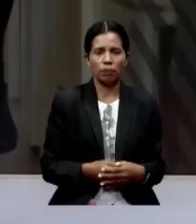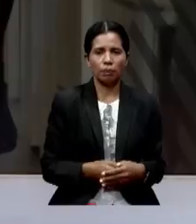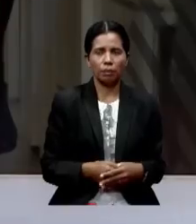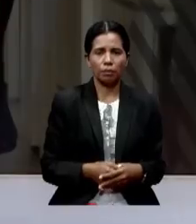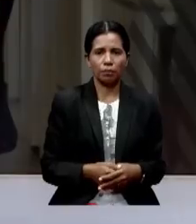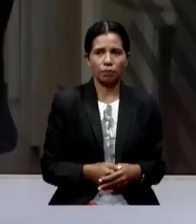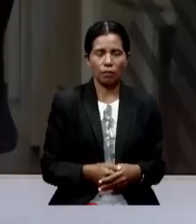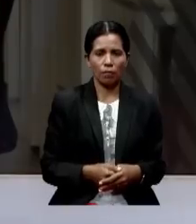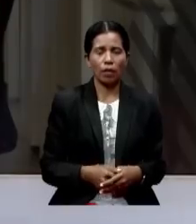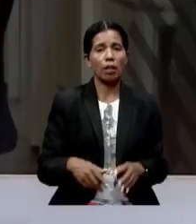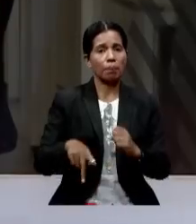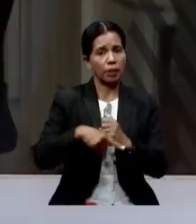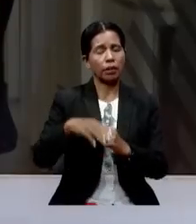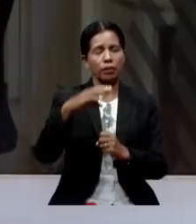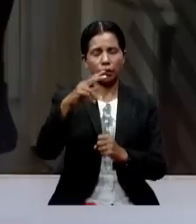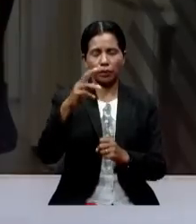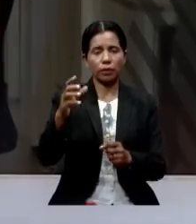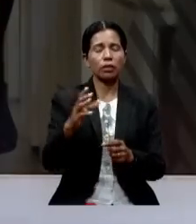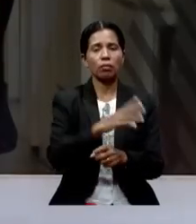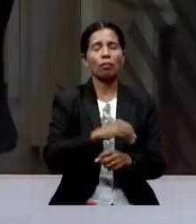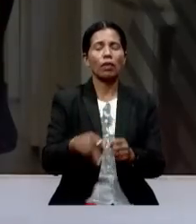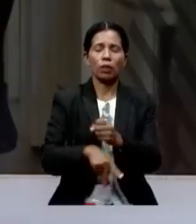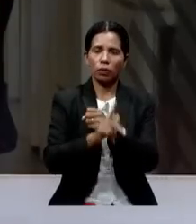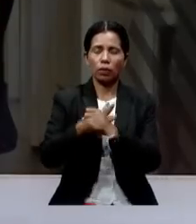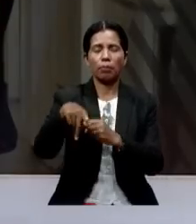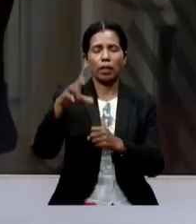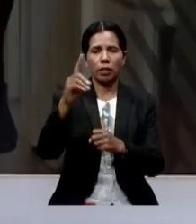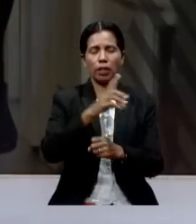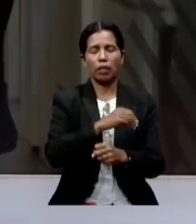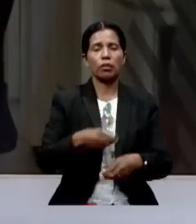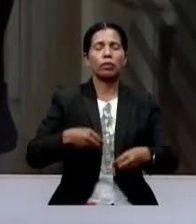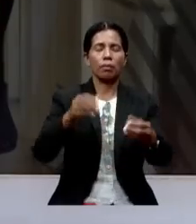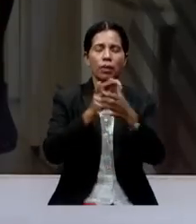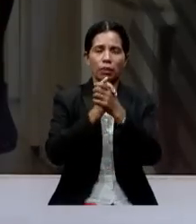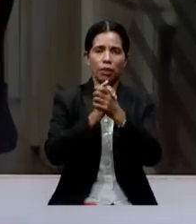Bancada Fretilin, junto no PD, congratula partido CNRT.